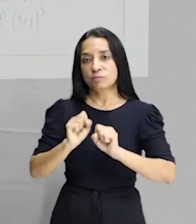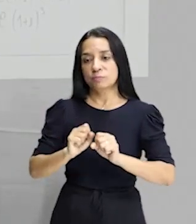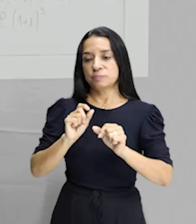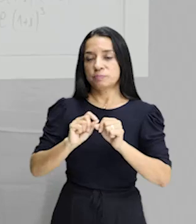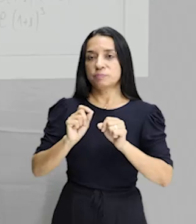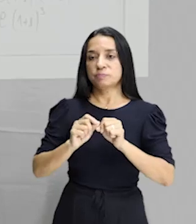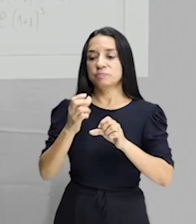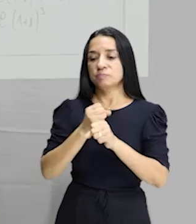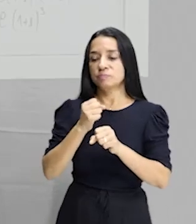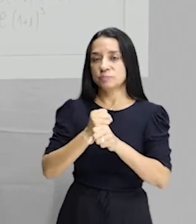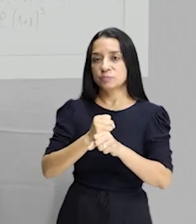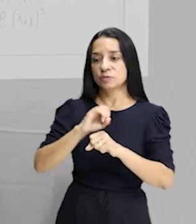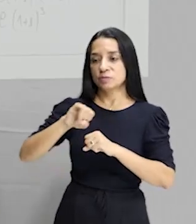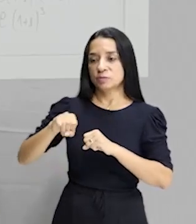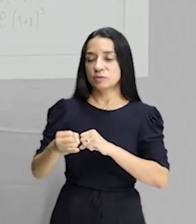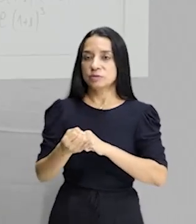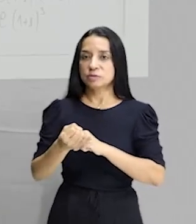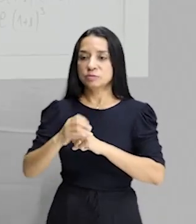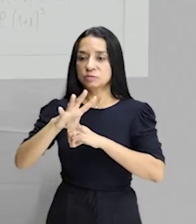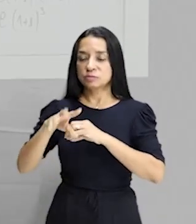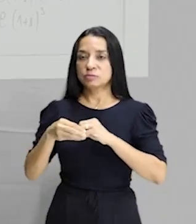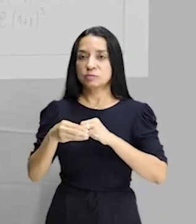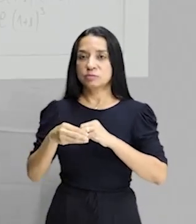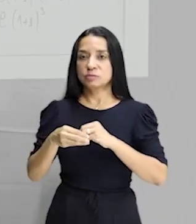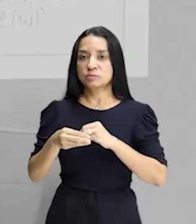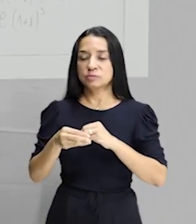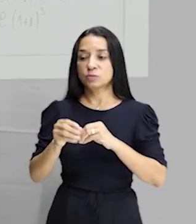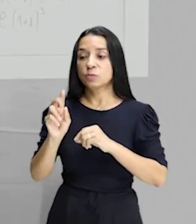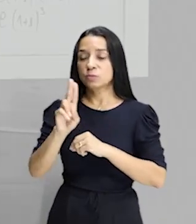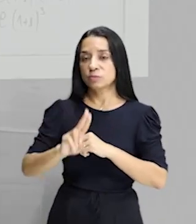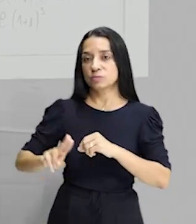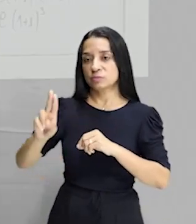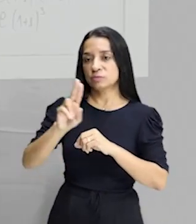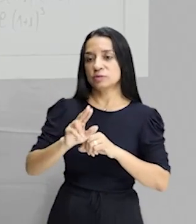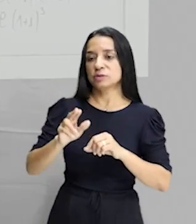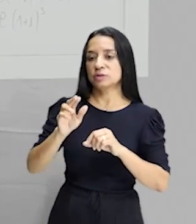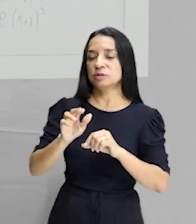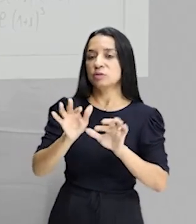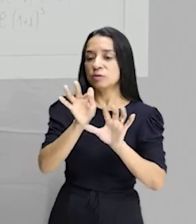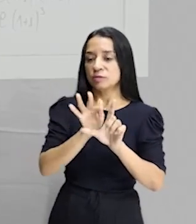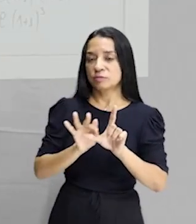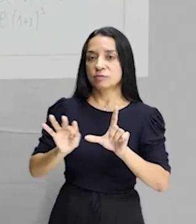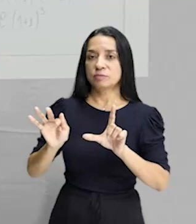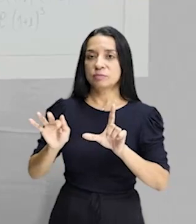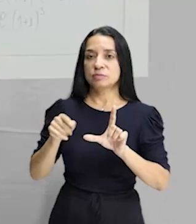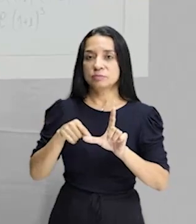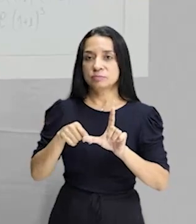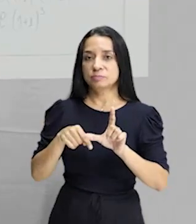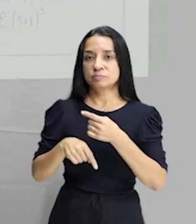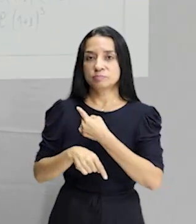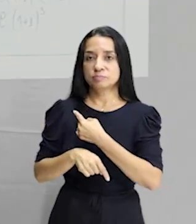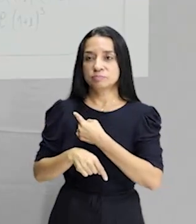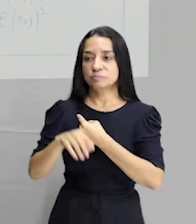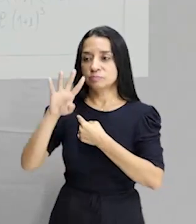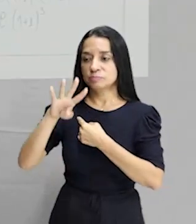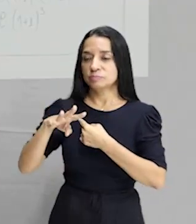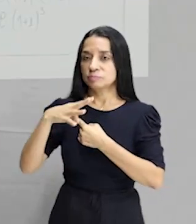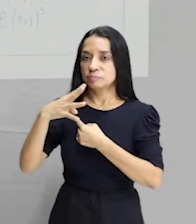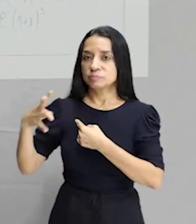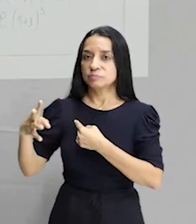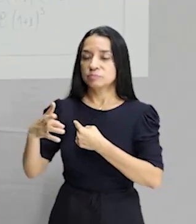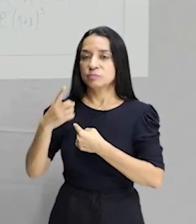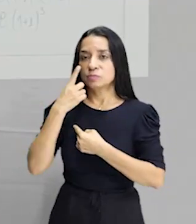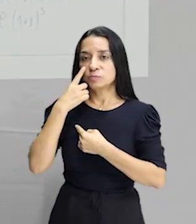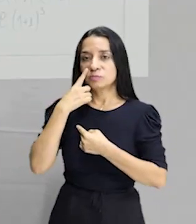fazer essa conta né de um juro composto através de uma fórmula né botei aqui esse esse quadro aqui para a